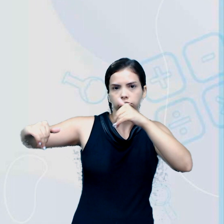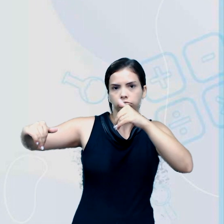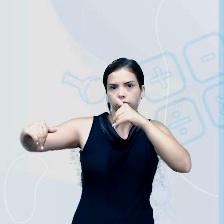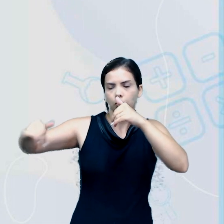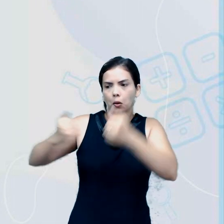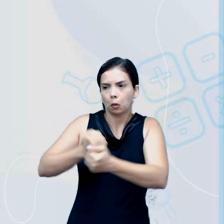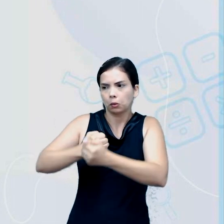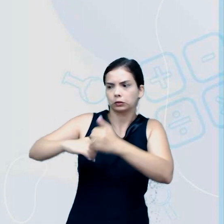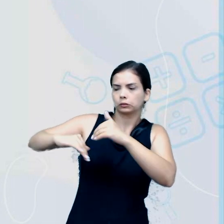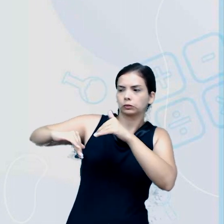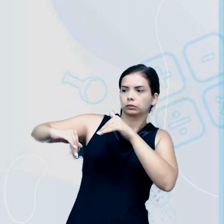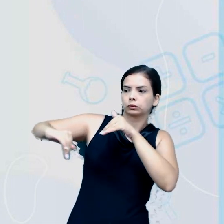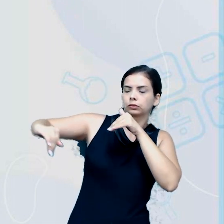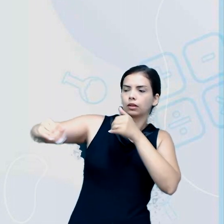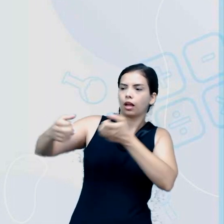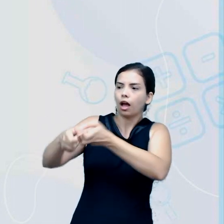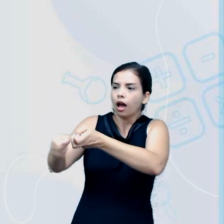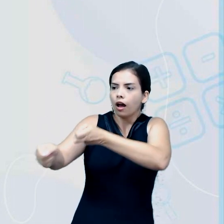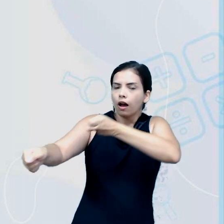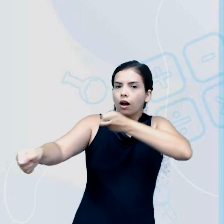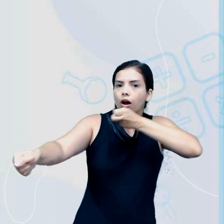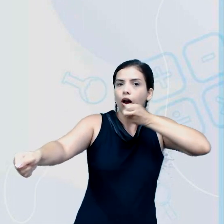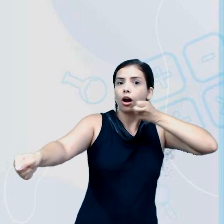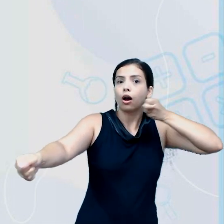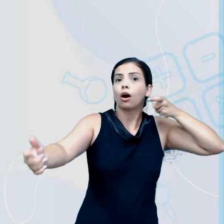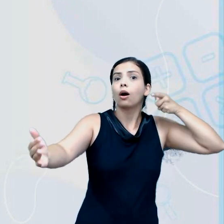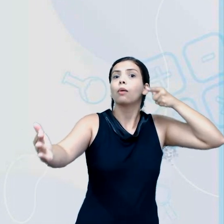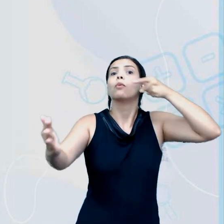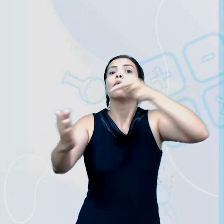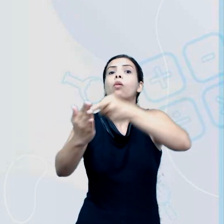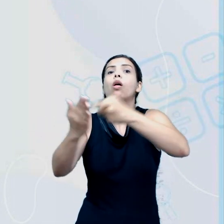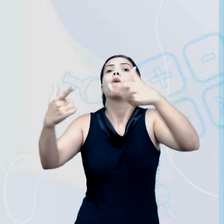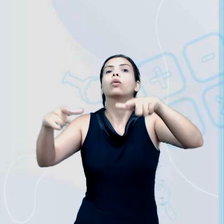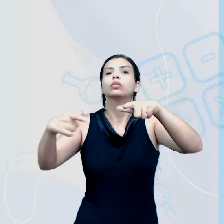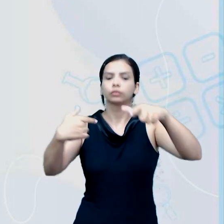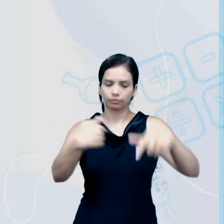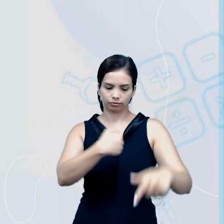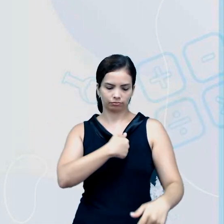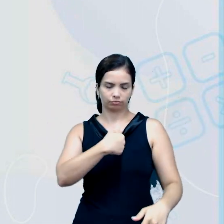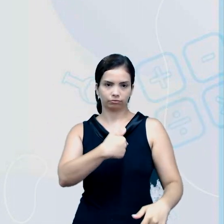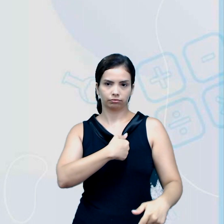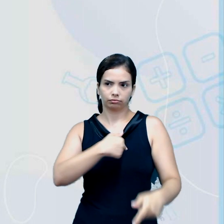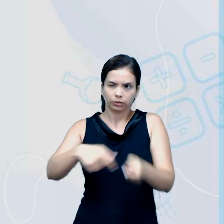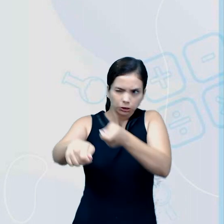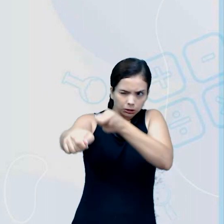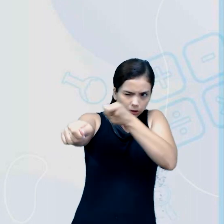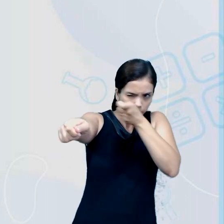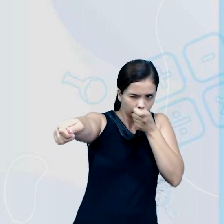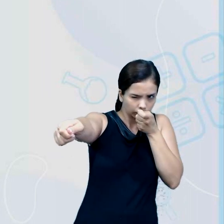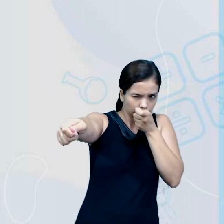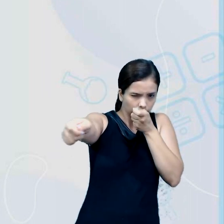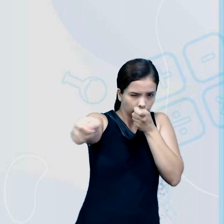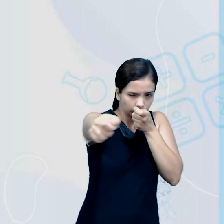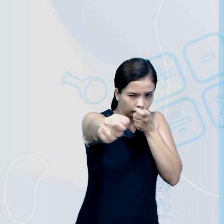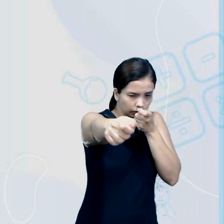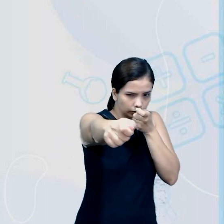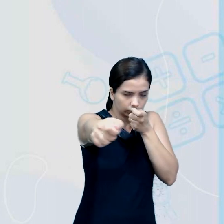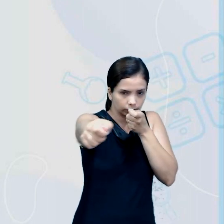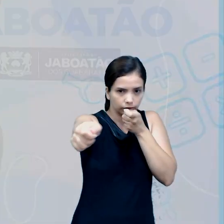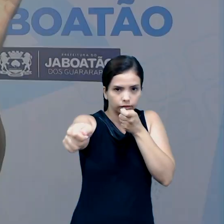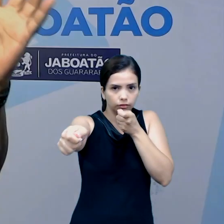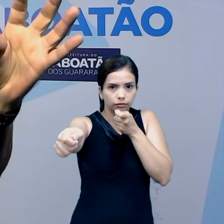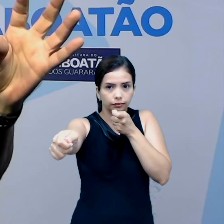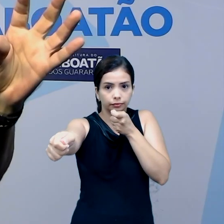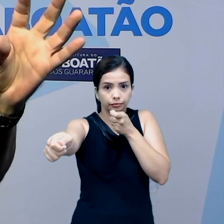e esse arco vai abrindo e essa flecha está apontada para o peito dela não existe um captador